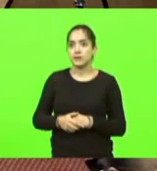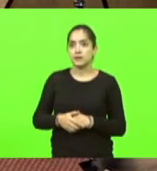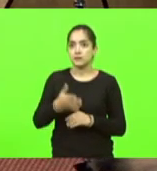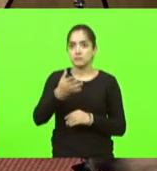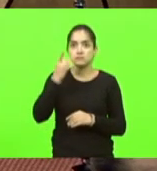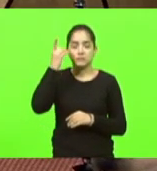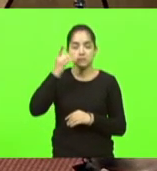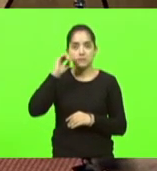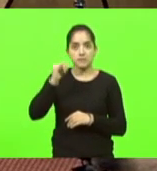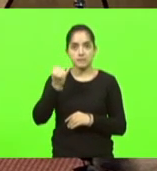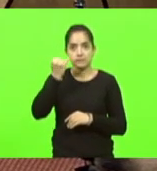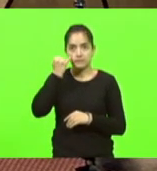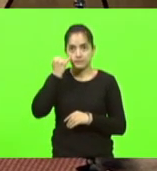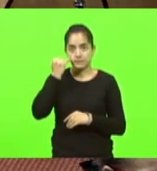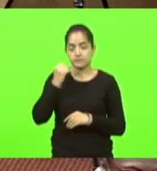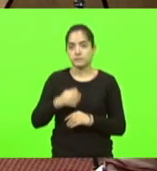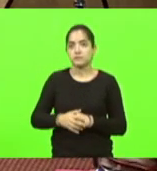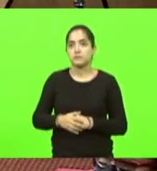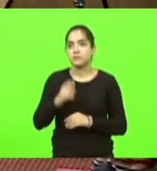Deputado José Lopes